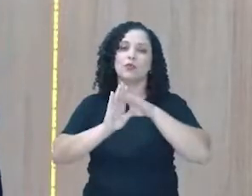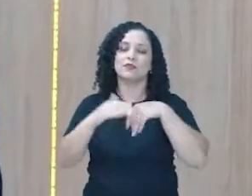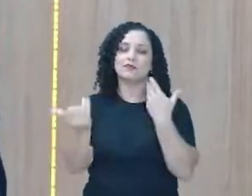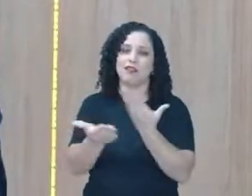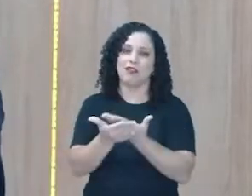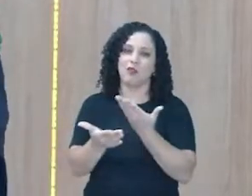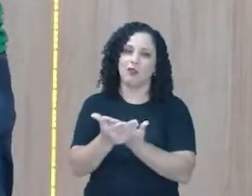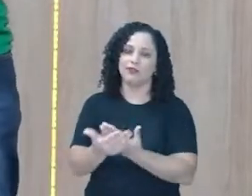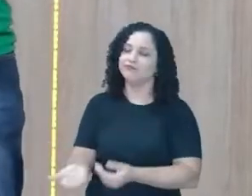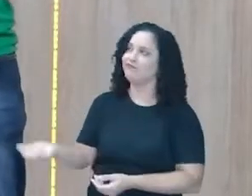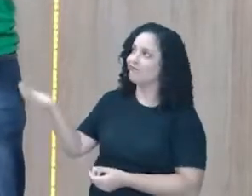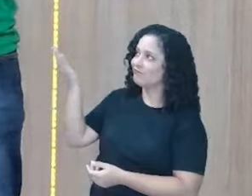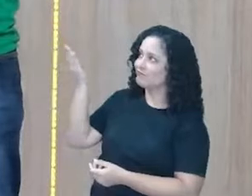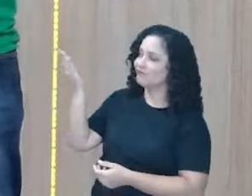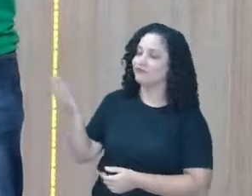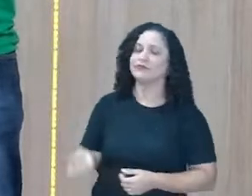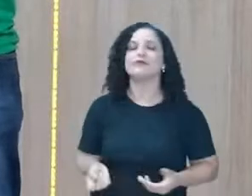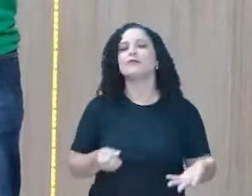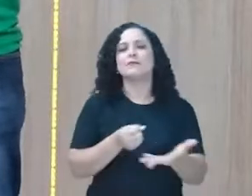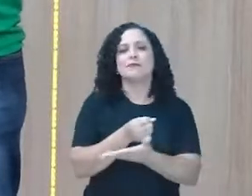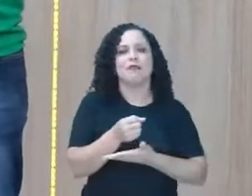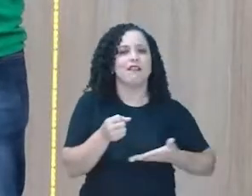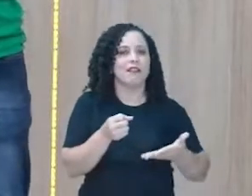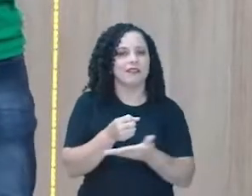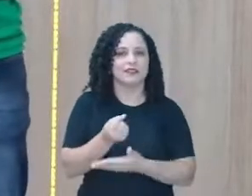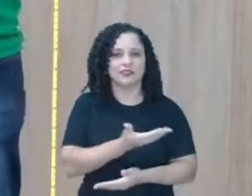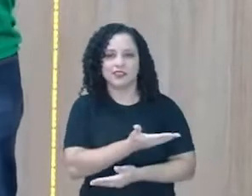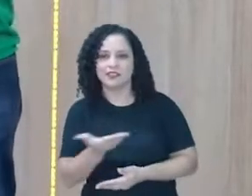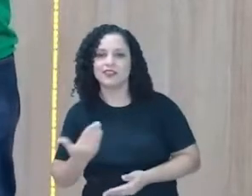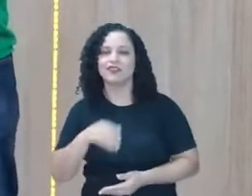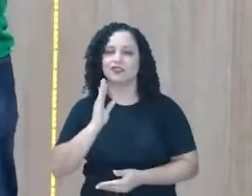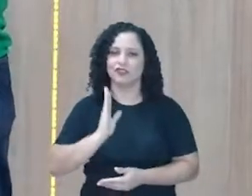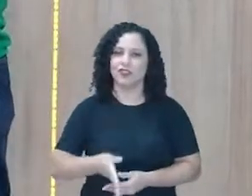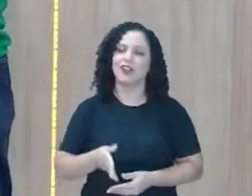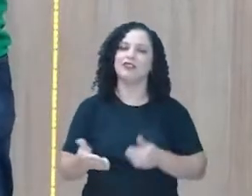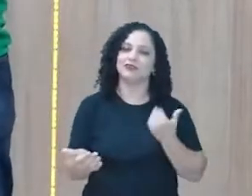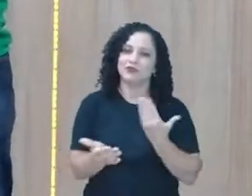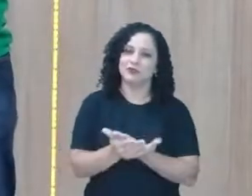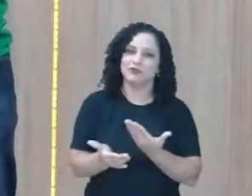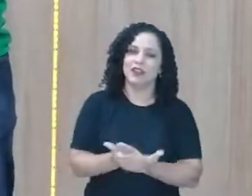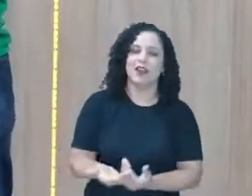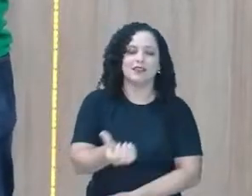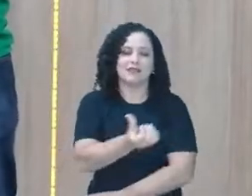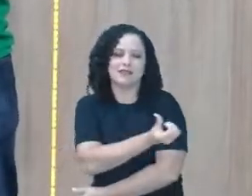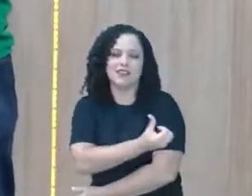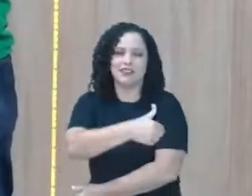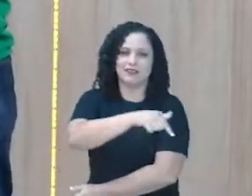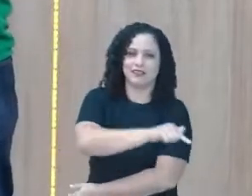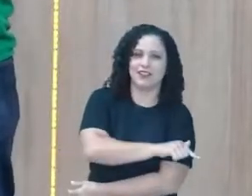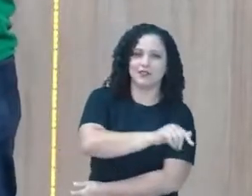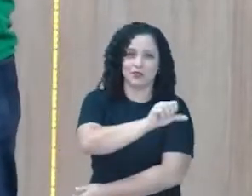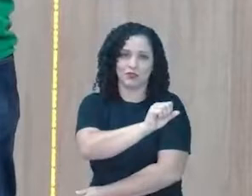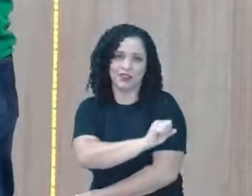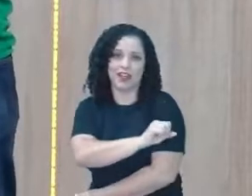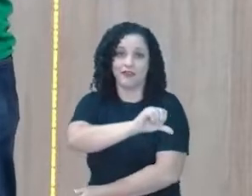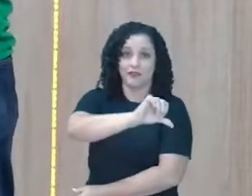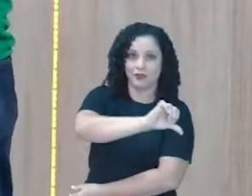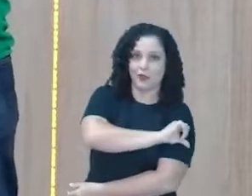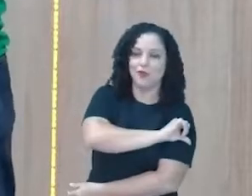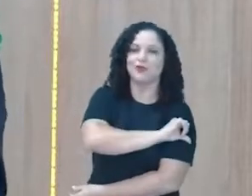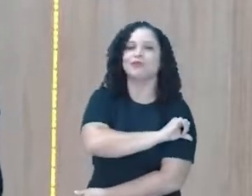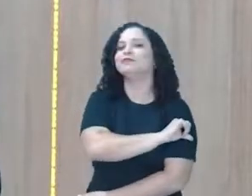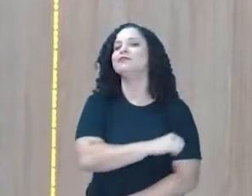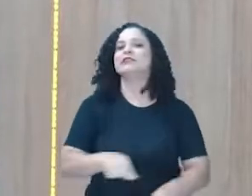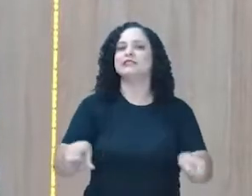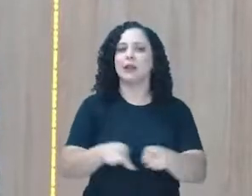O conceito base para a geografia, que vocês já ouviram falar no 6º, que vão ouvir no 7º, no 8º, no 9º, no ensino médio, é